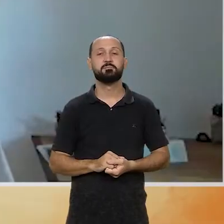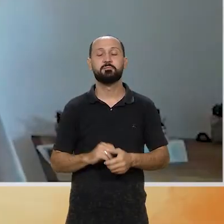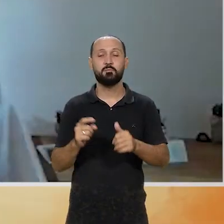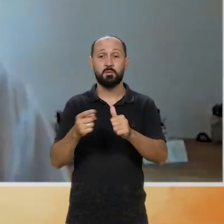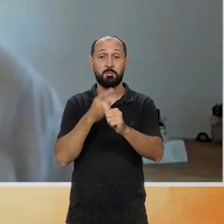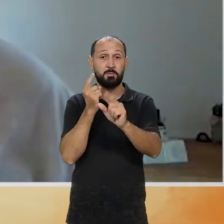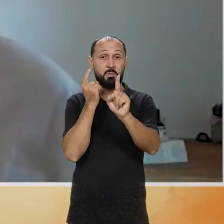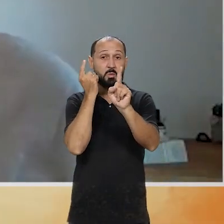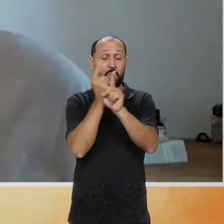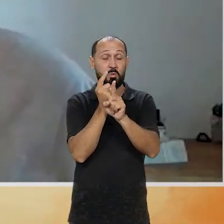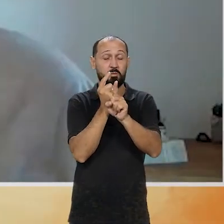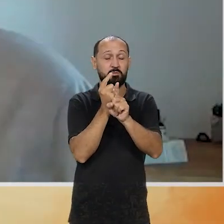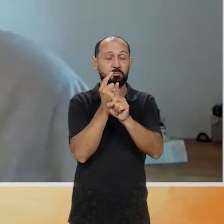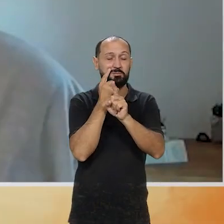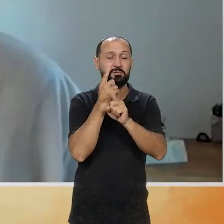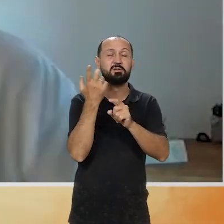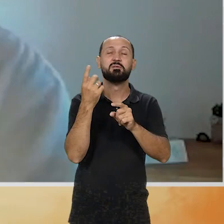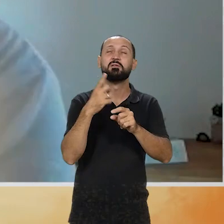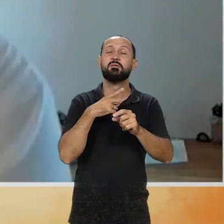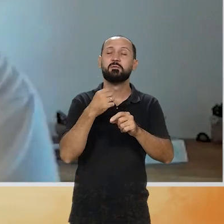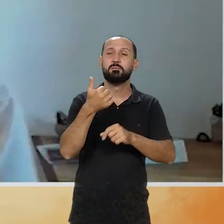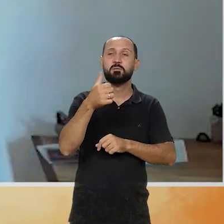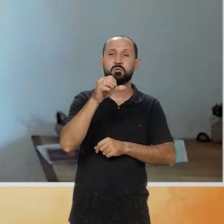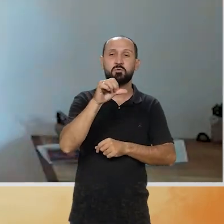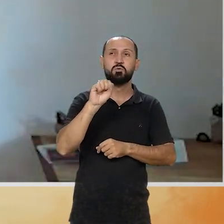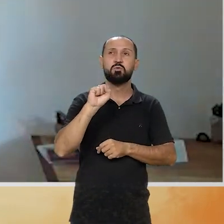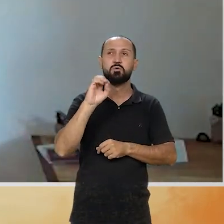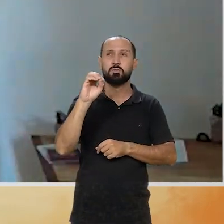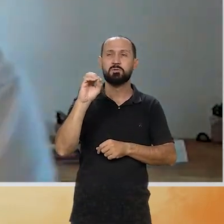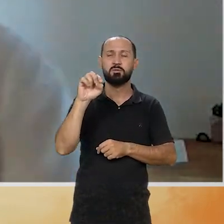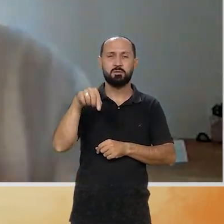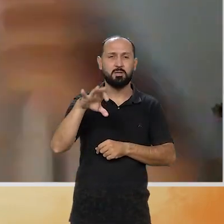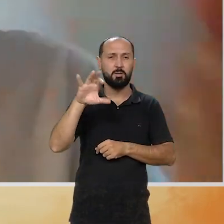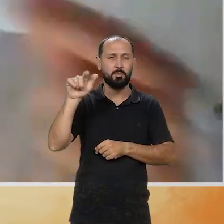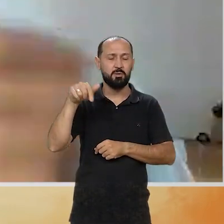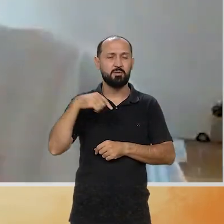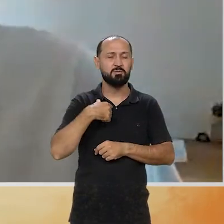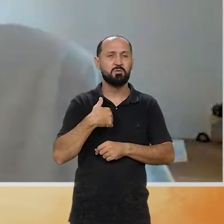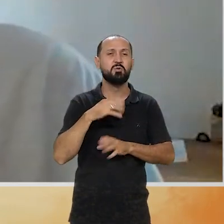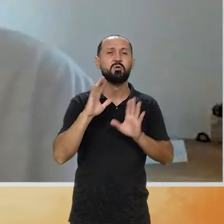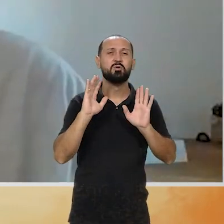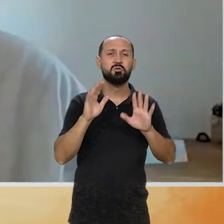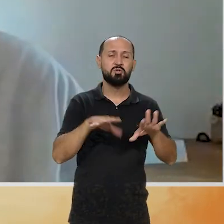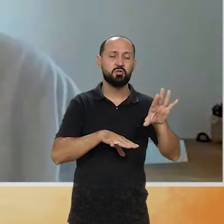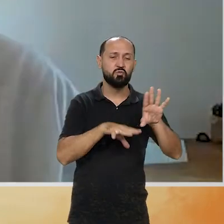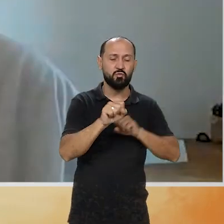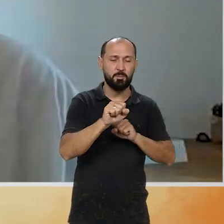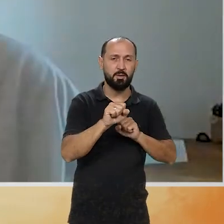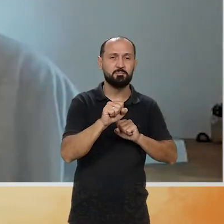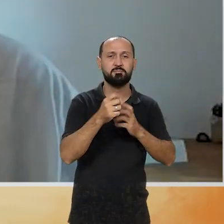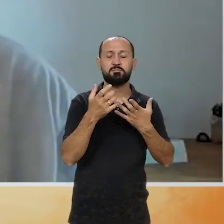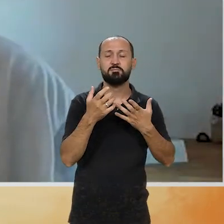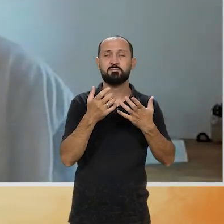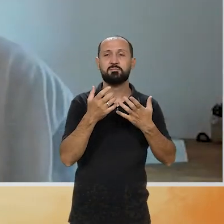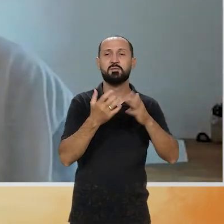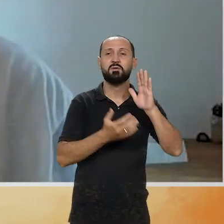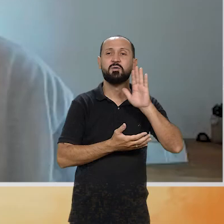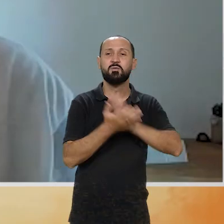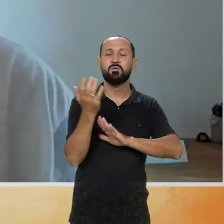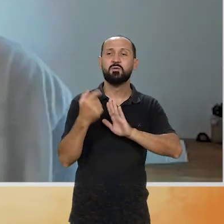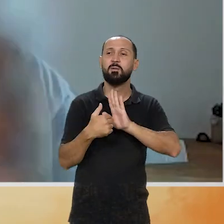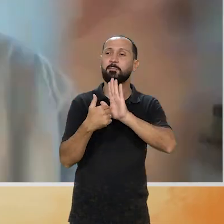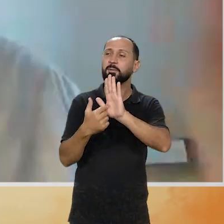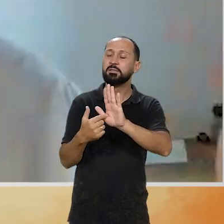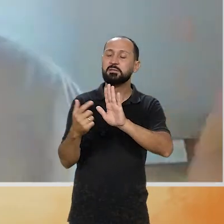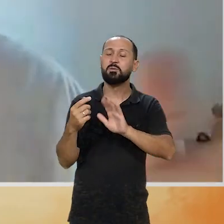O meu encontro com Manuel de Barros se deu nos anos 80 em Campo Grande, quando eu tinha saído da universidade e